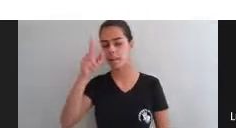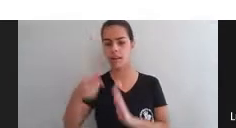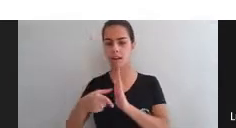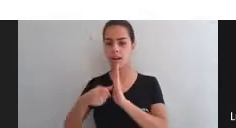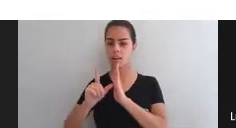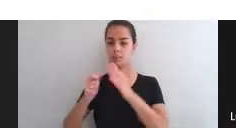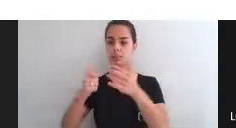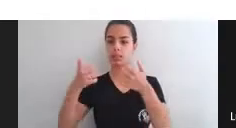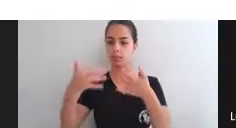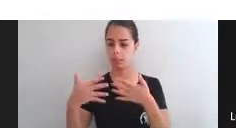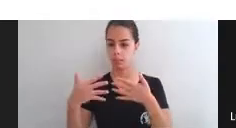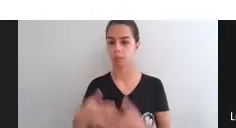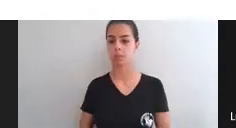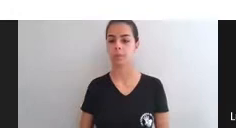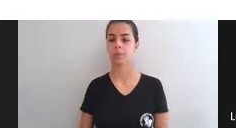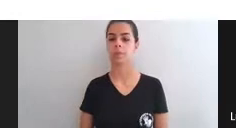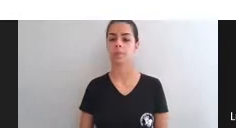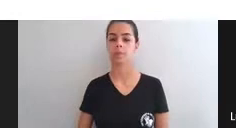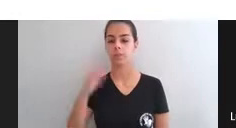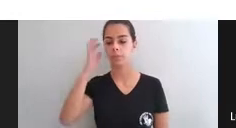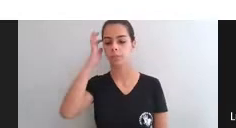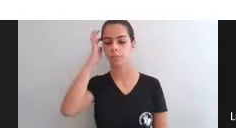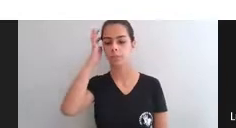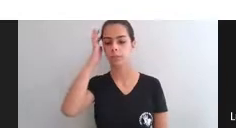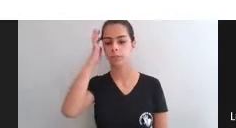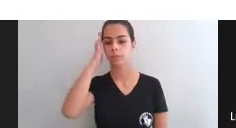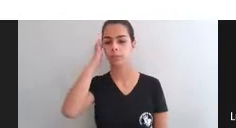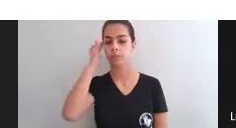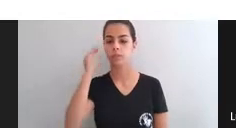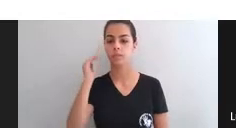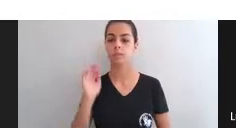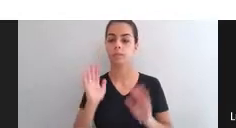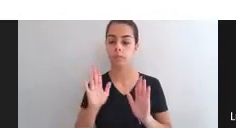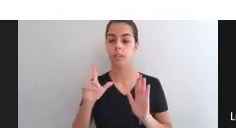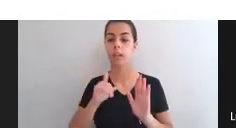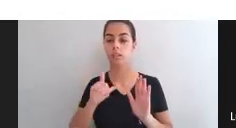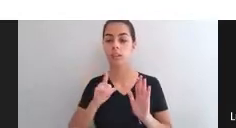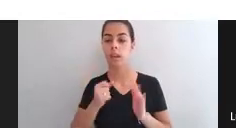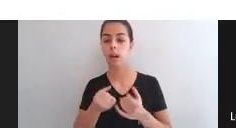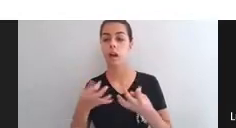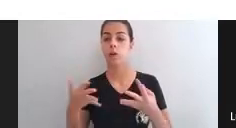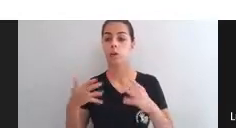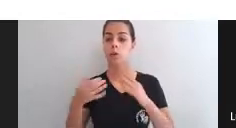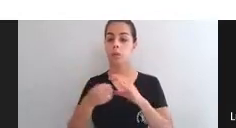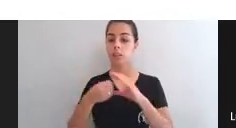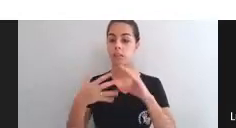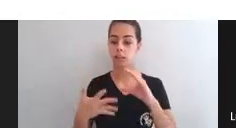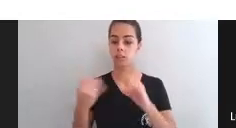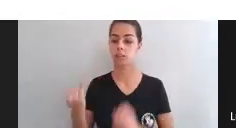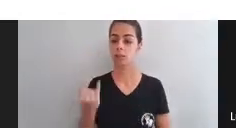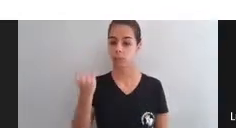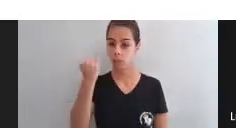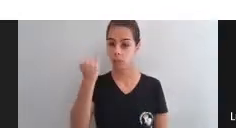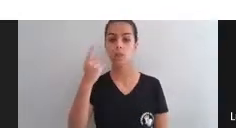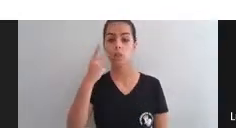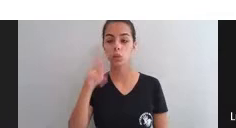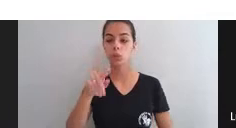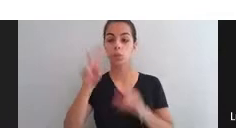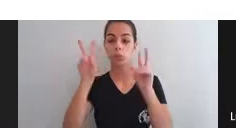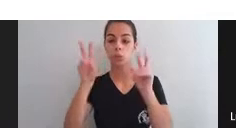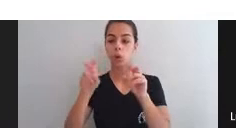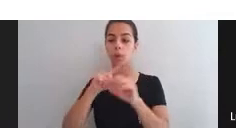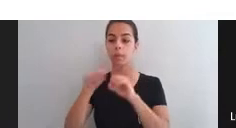antes. Ok? Dito isso, gente, tem aqui algumas características importantes do ciclo de Carnot.